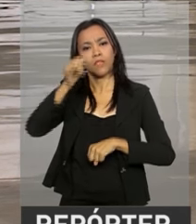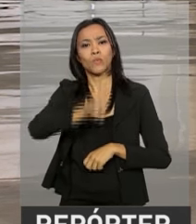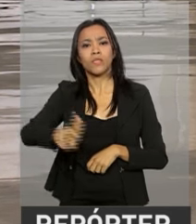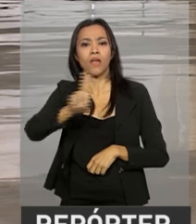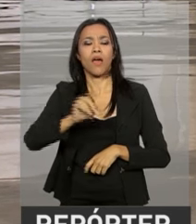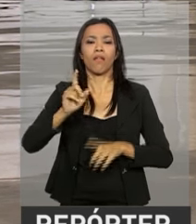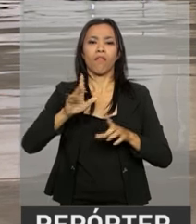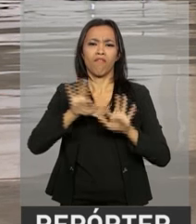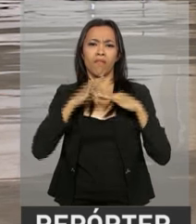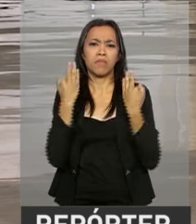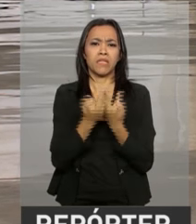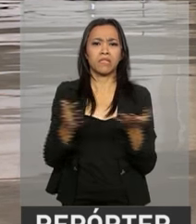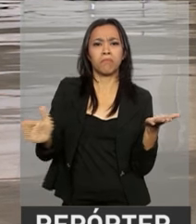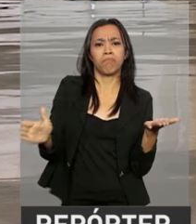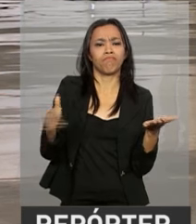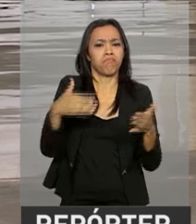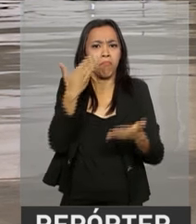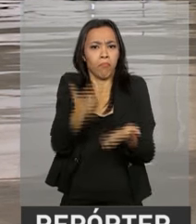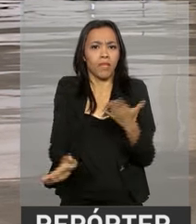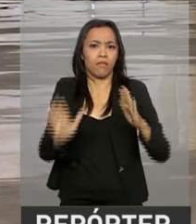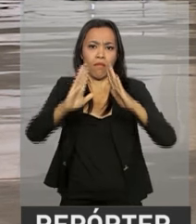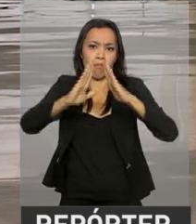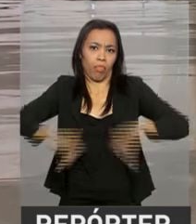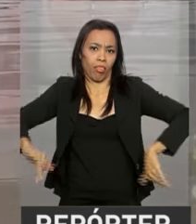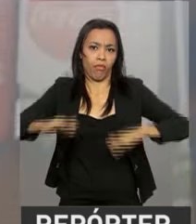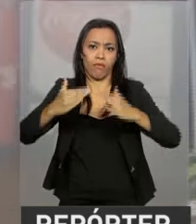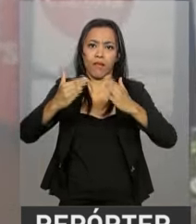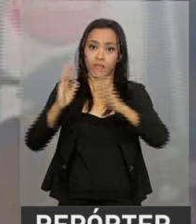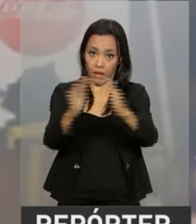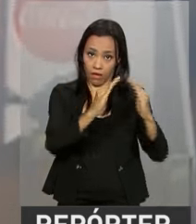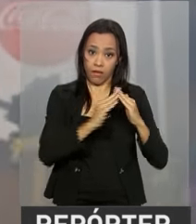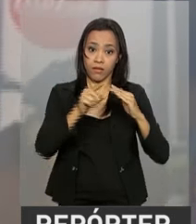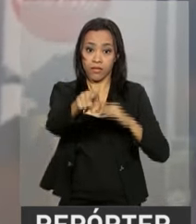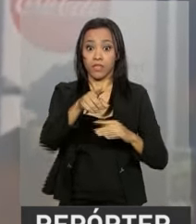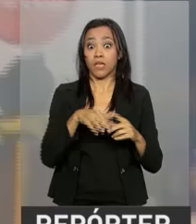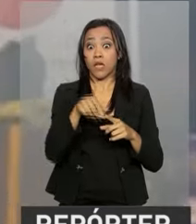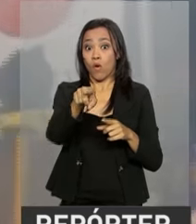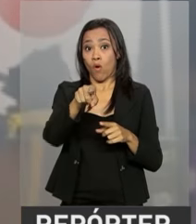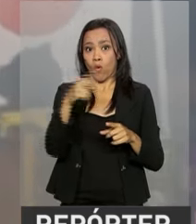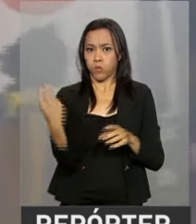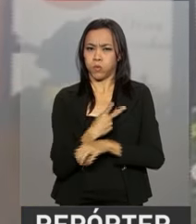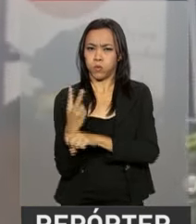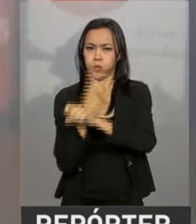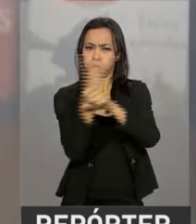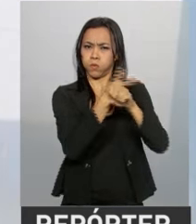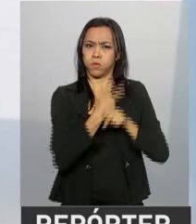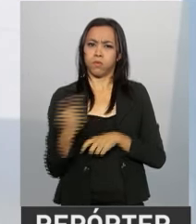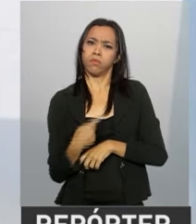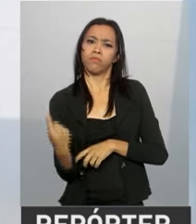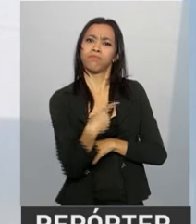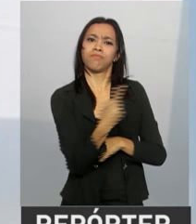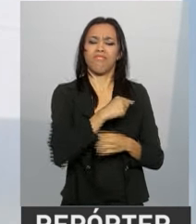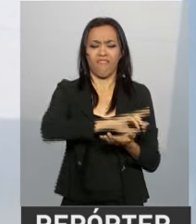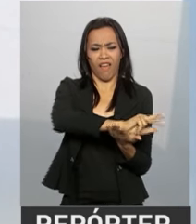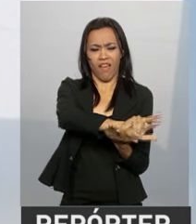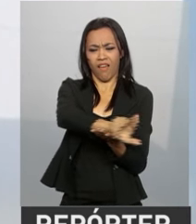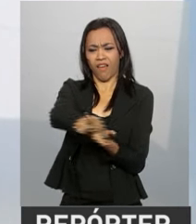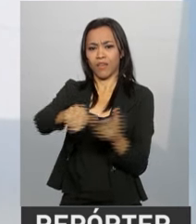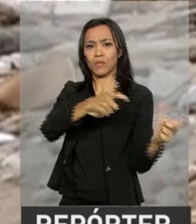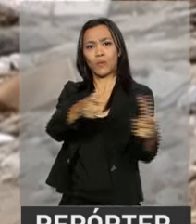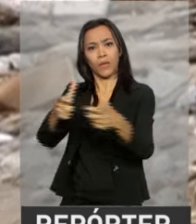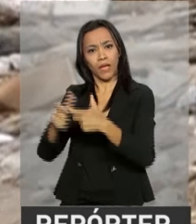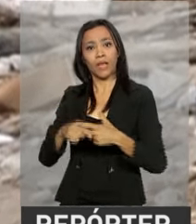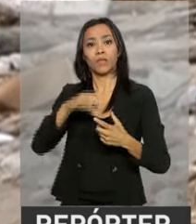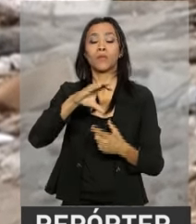que ficaram desabrigadas. Ventos de 235 quilômetros por hora, o furacão devastou diversas regiões do Caribe